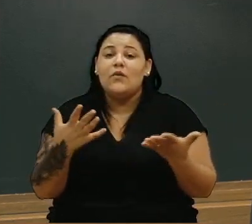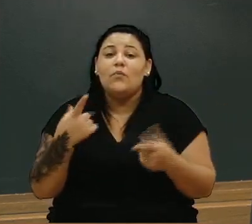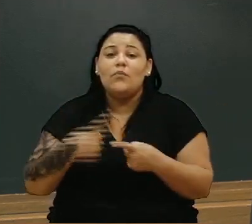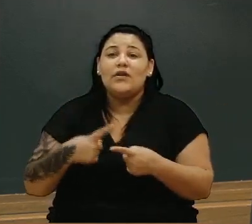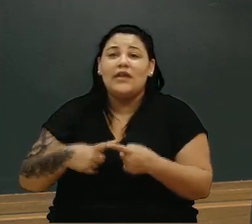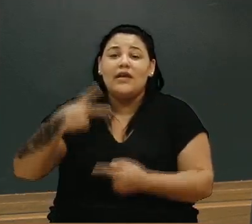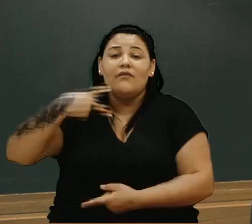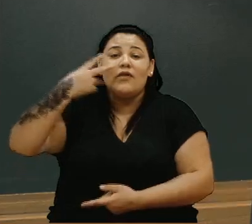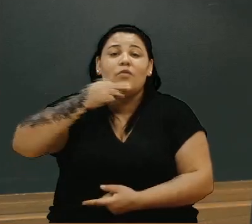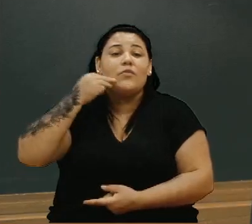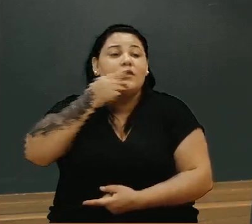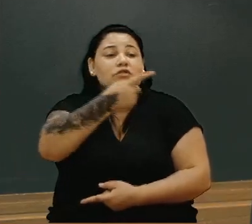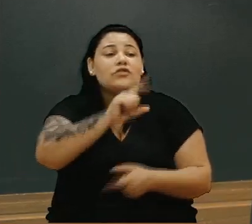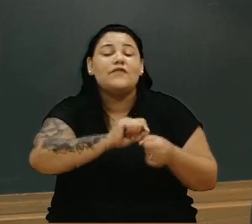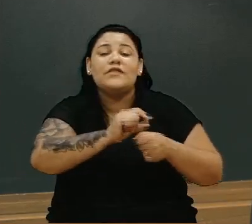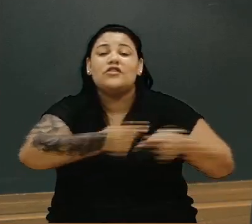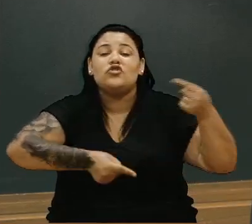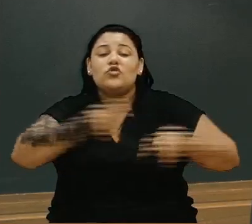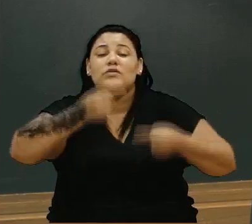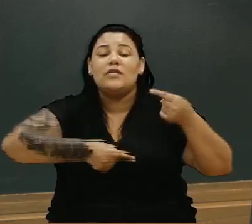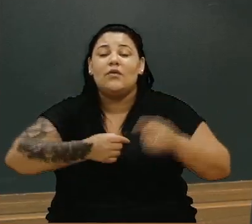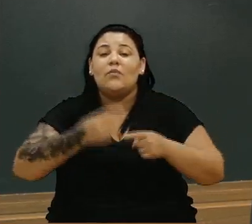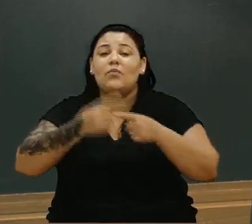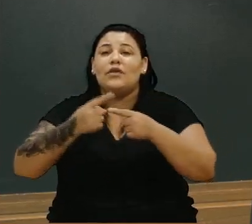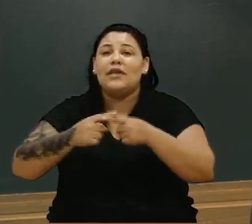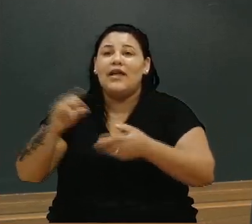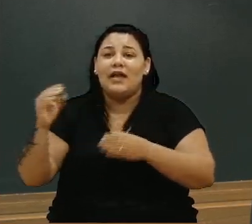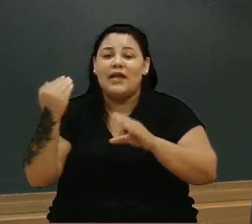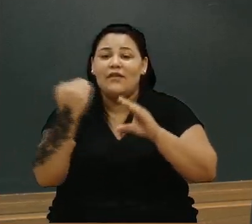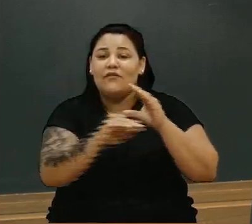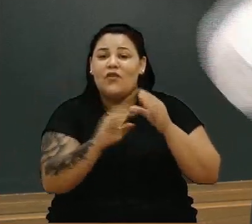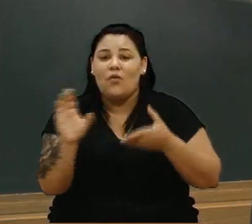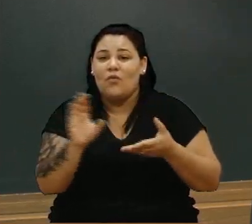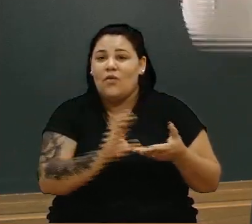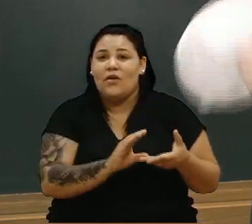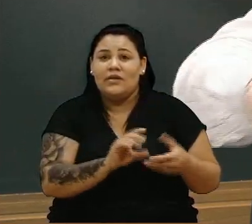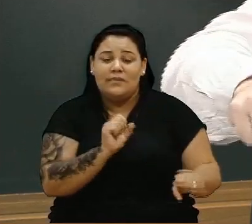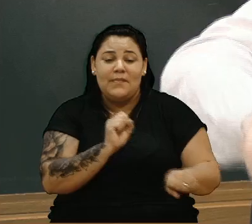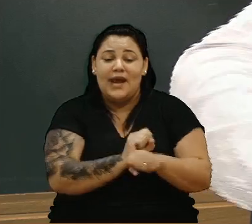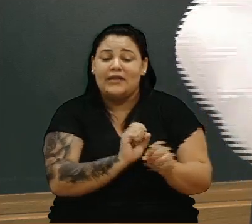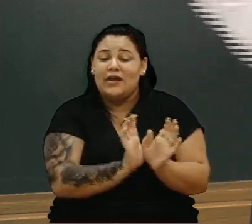debatendo isso? Por que mandaram isso para cá? Isso devia ter parado na Comissão de